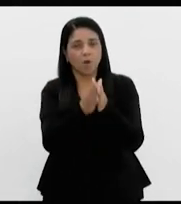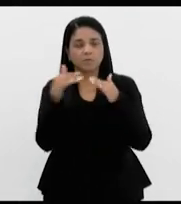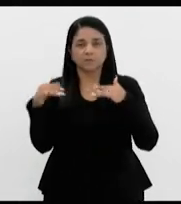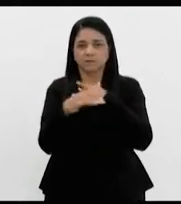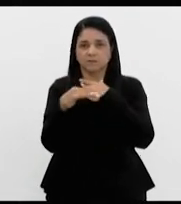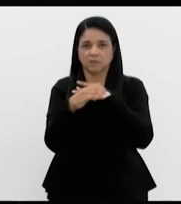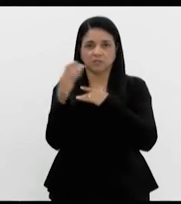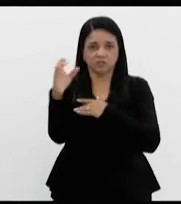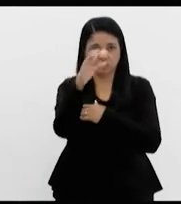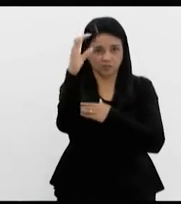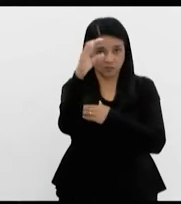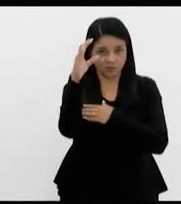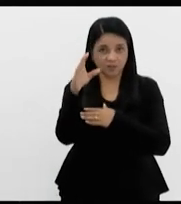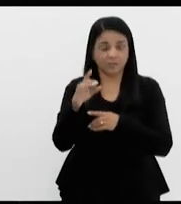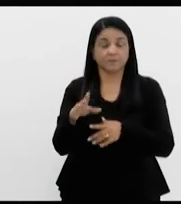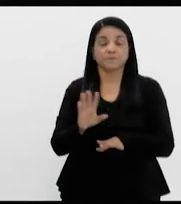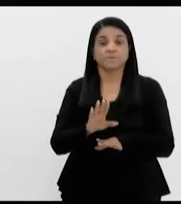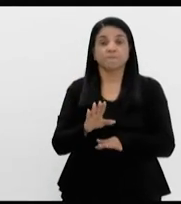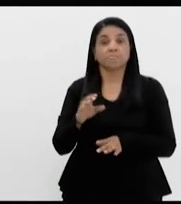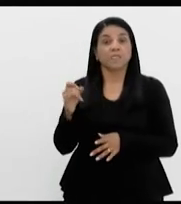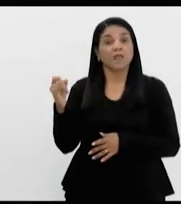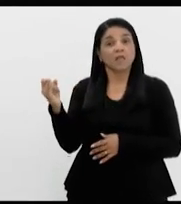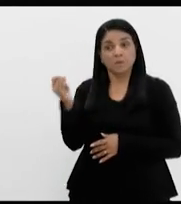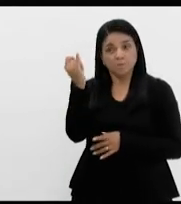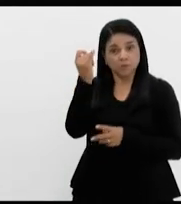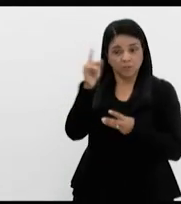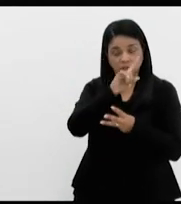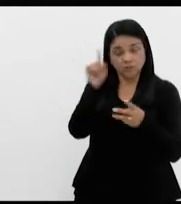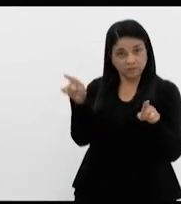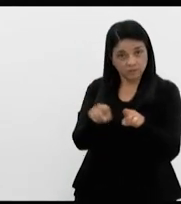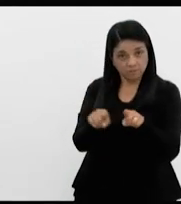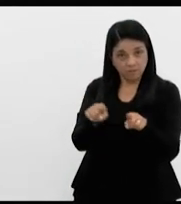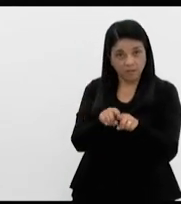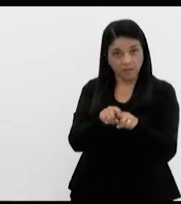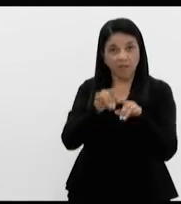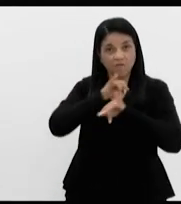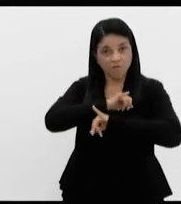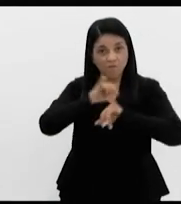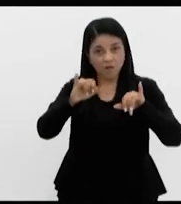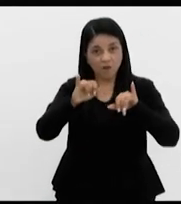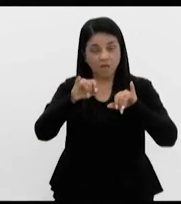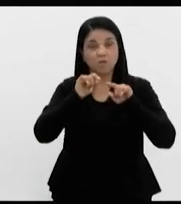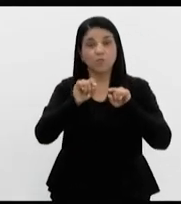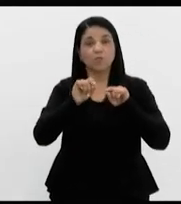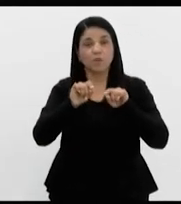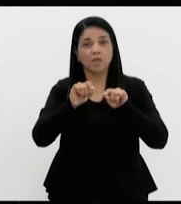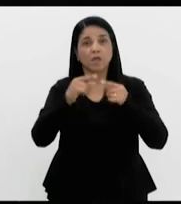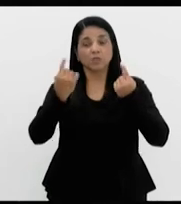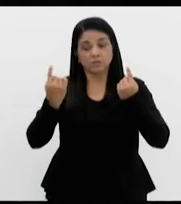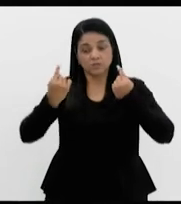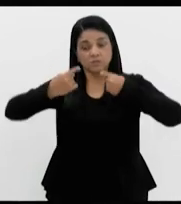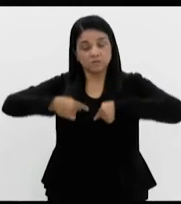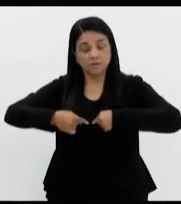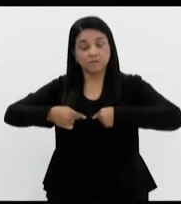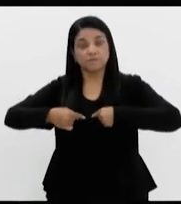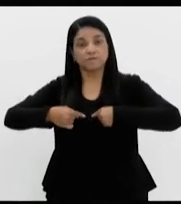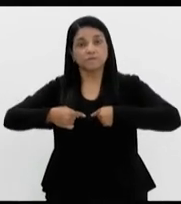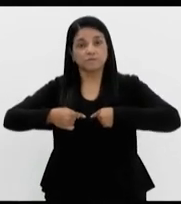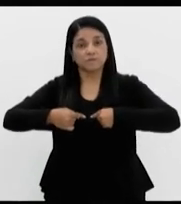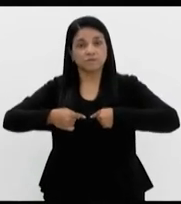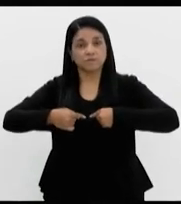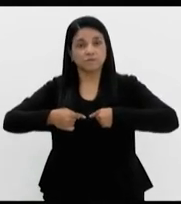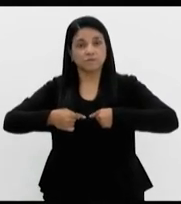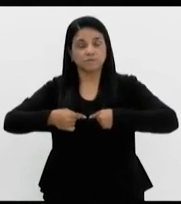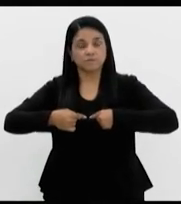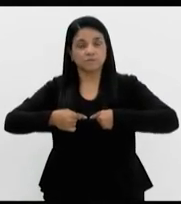cidade. Não menos importante, a gente precisa falar também do enorme desafio que tem sido a